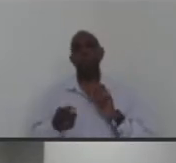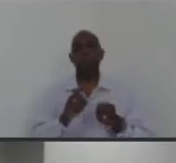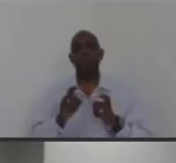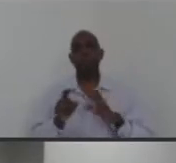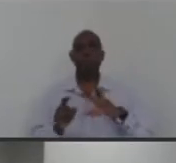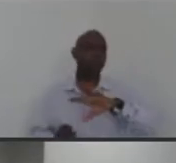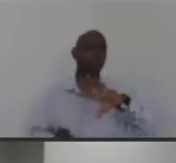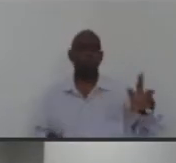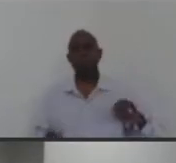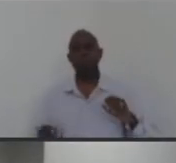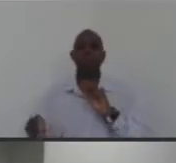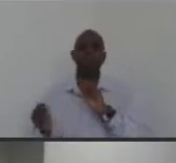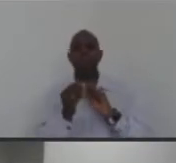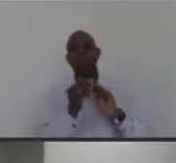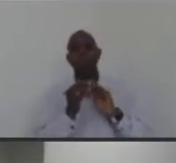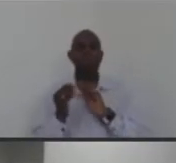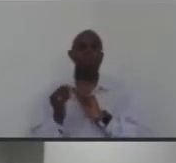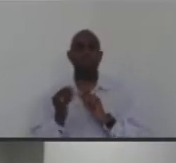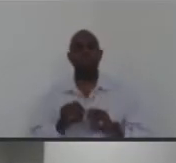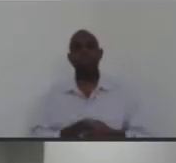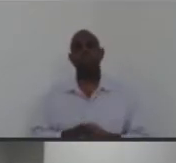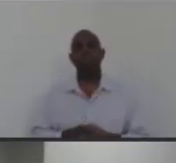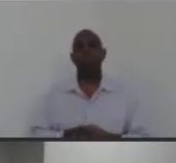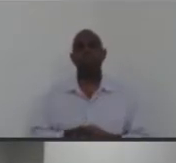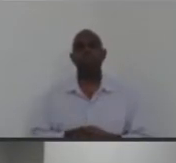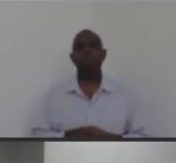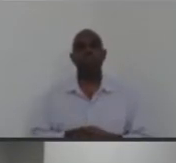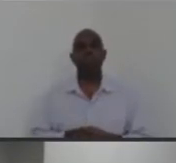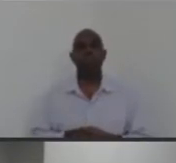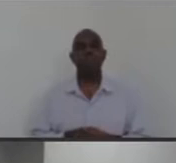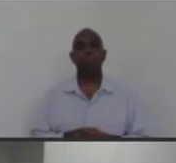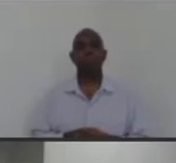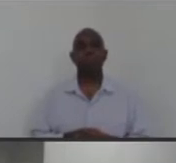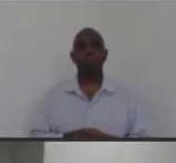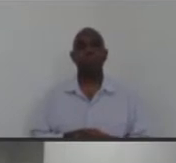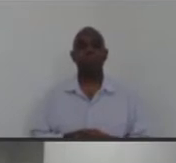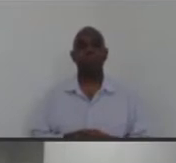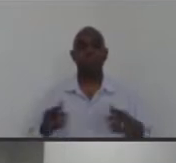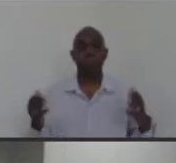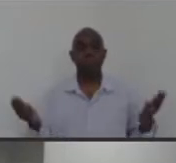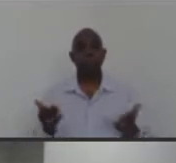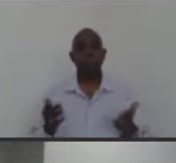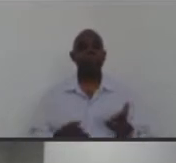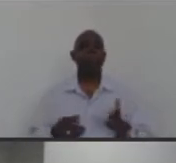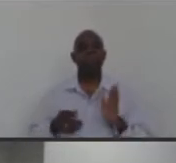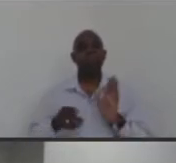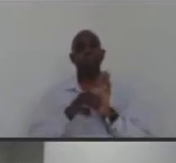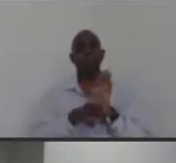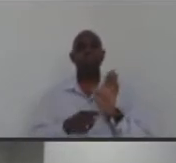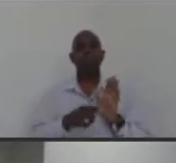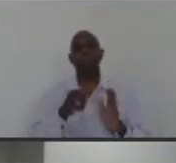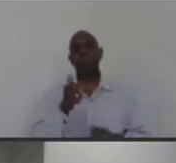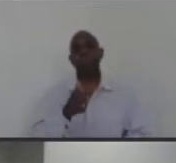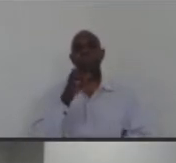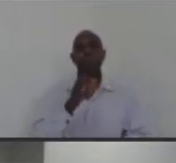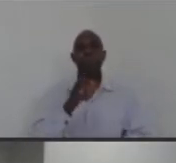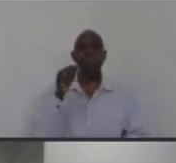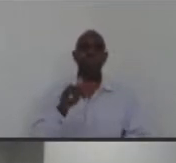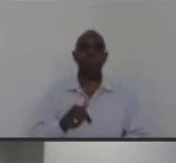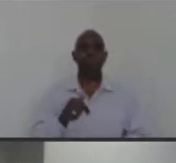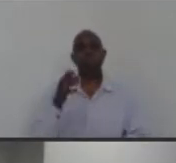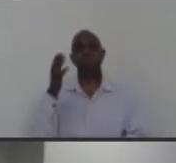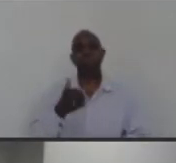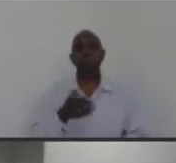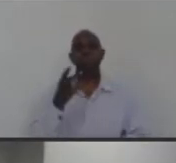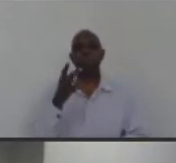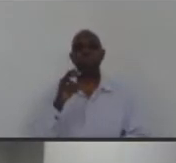pareceres favoráveis da matéria, eu coloco em discussão o projeto de lei 157 de 2020, de